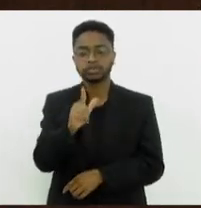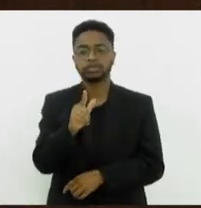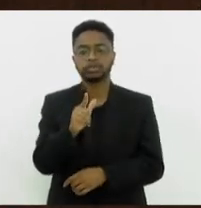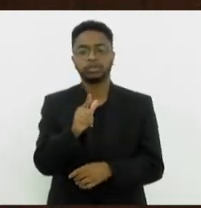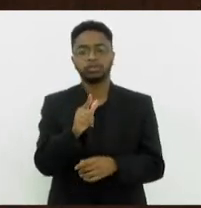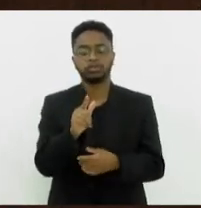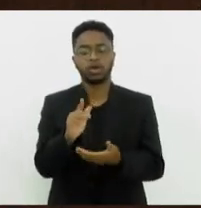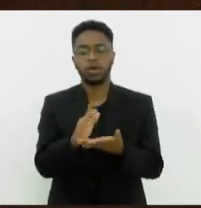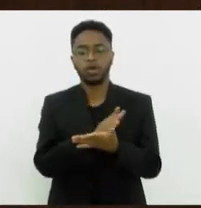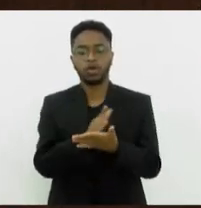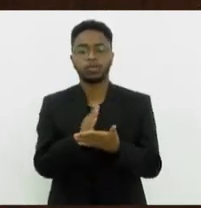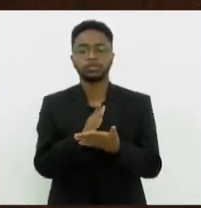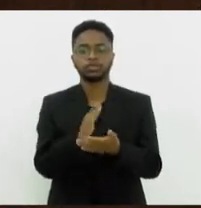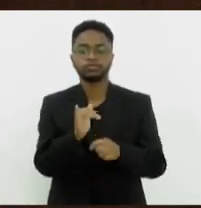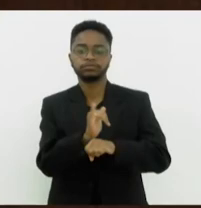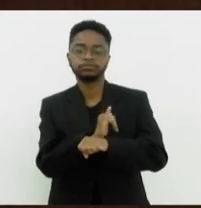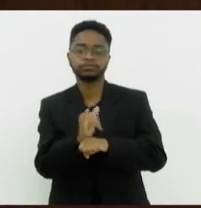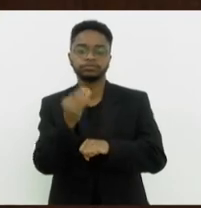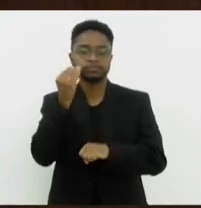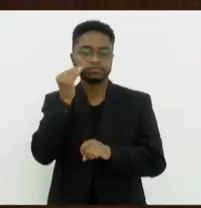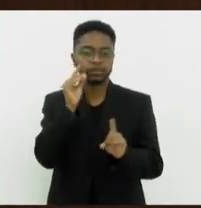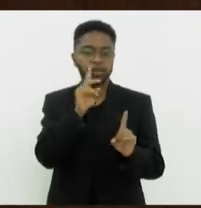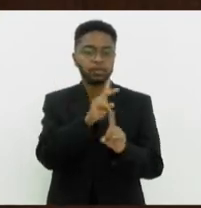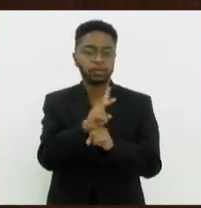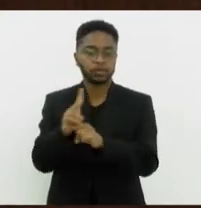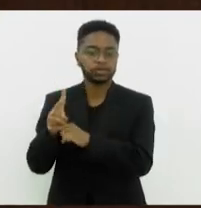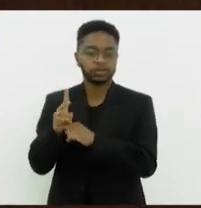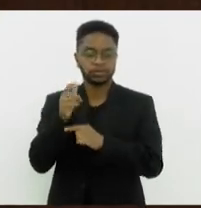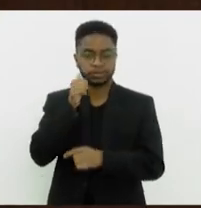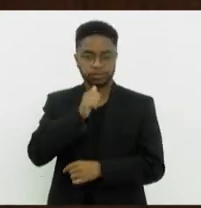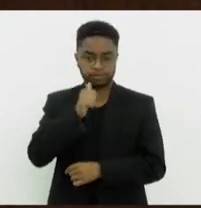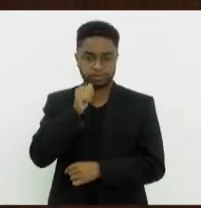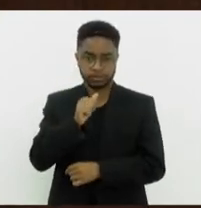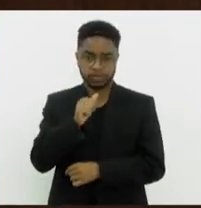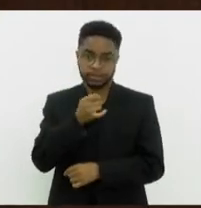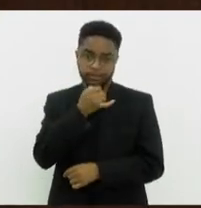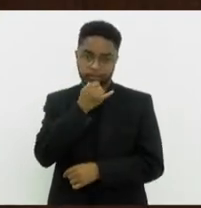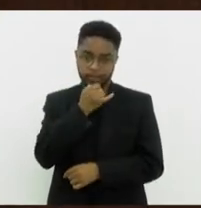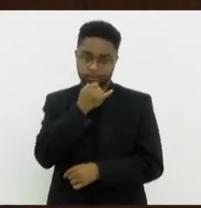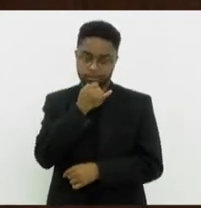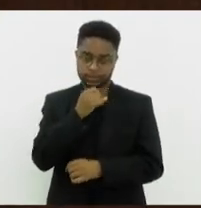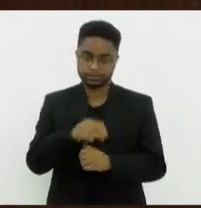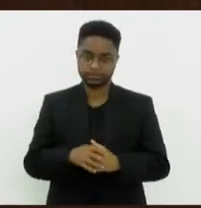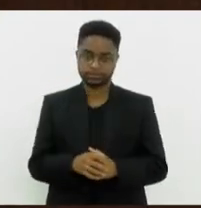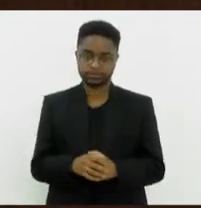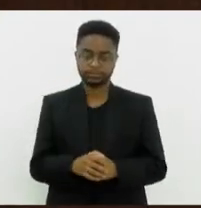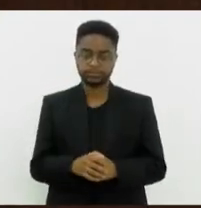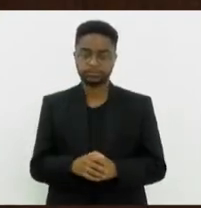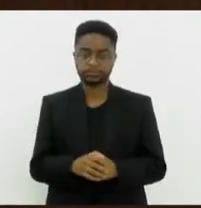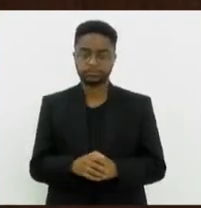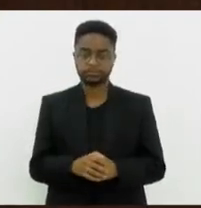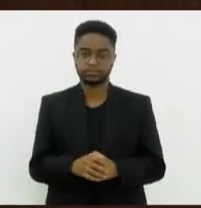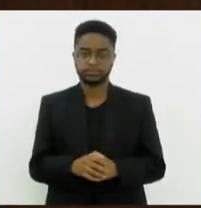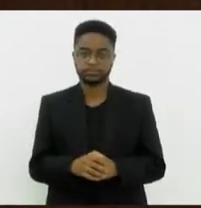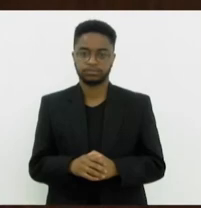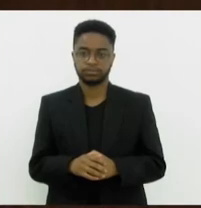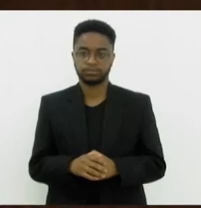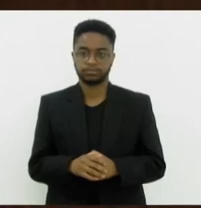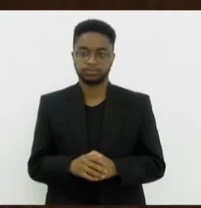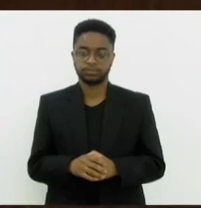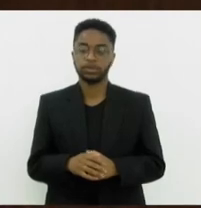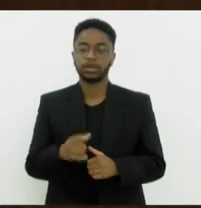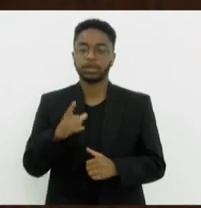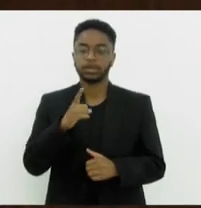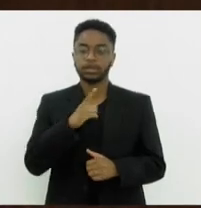foram importantes para proteger as mulheres. Falo aqui, por exemplo, deputada Renata, do